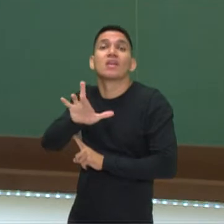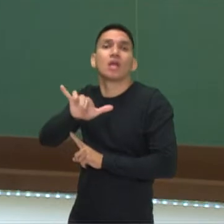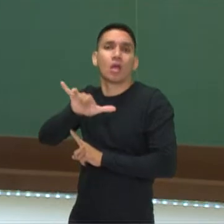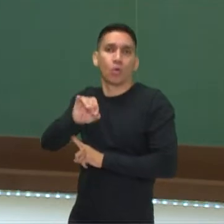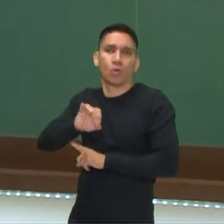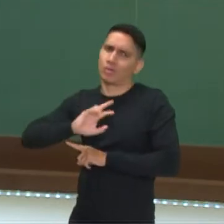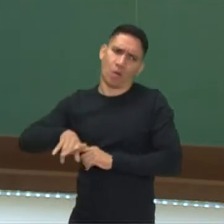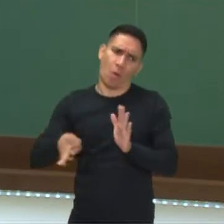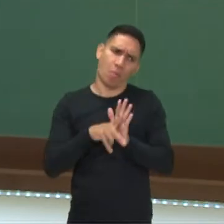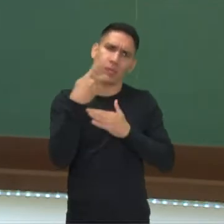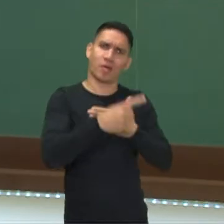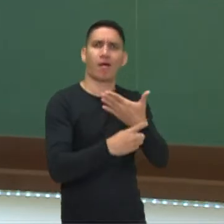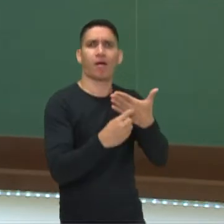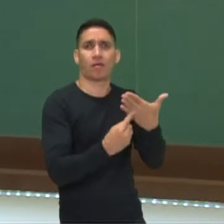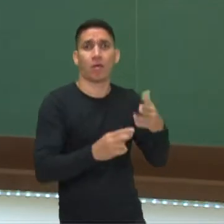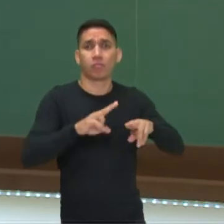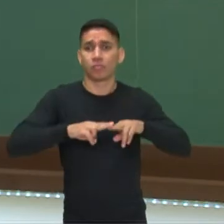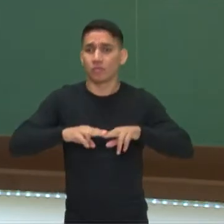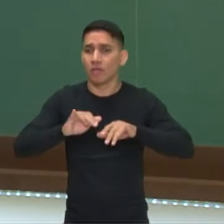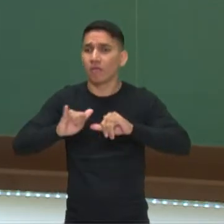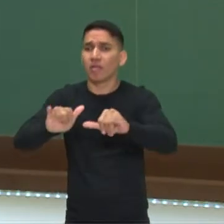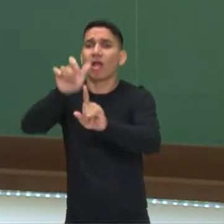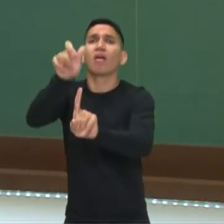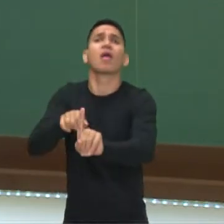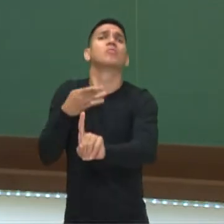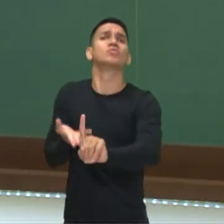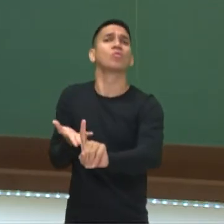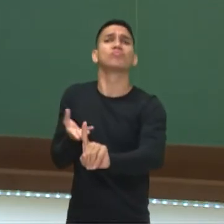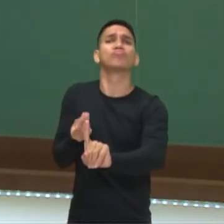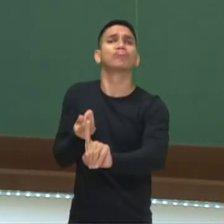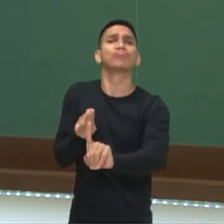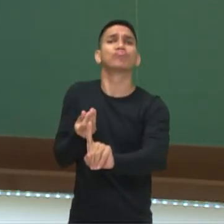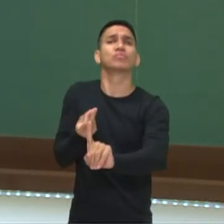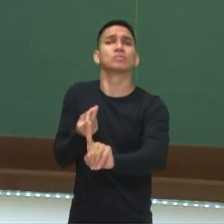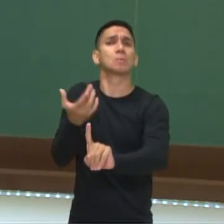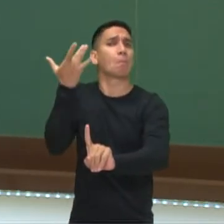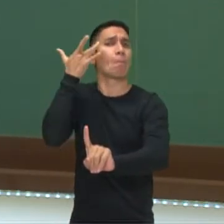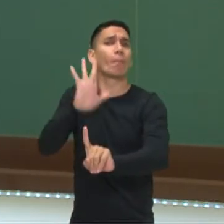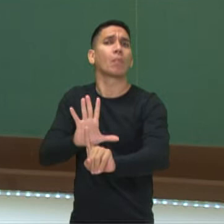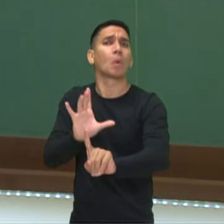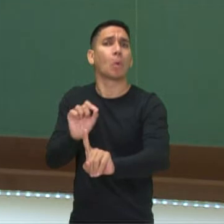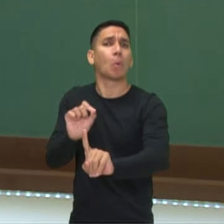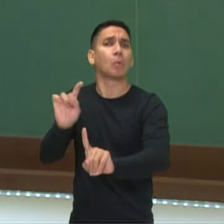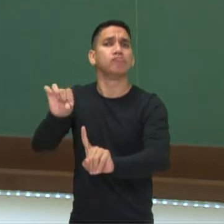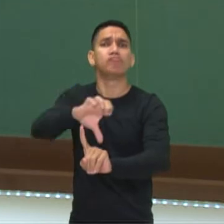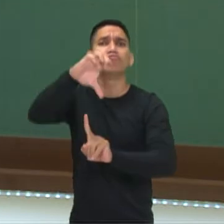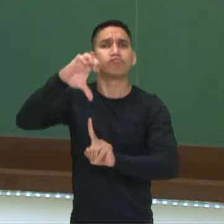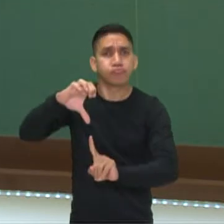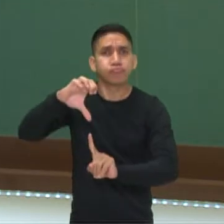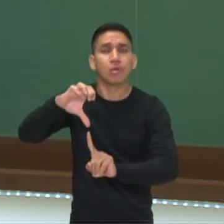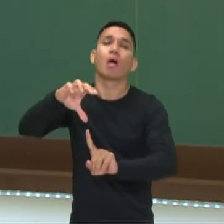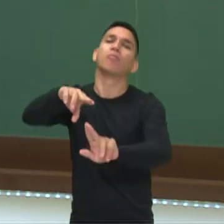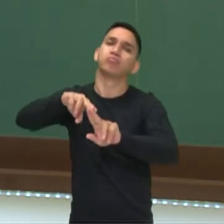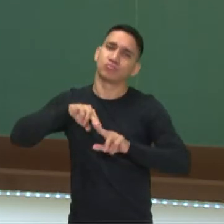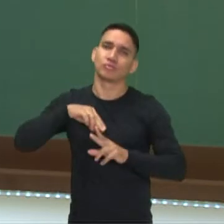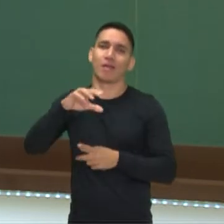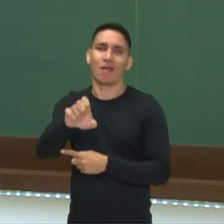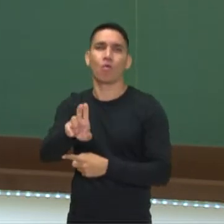aqui também não há uma identificação de quem é exatamente, né, que não tinha as características descritas no